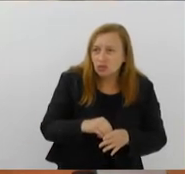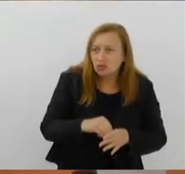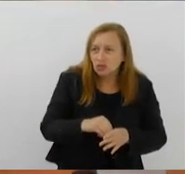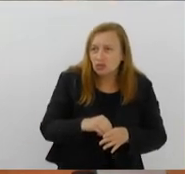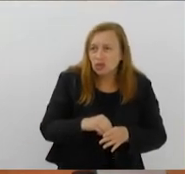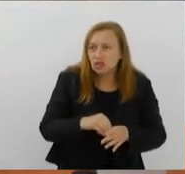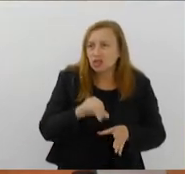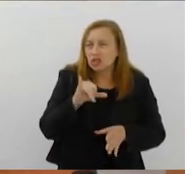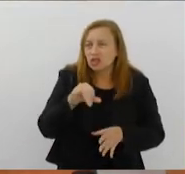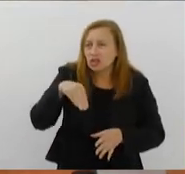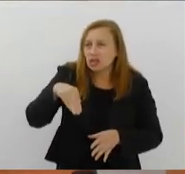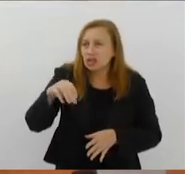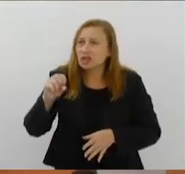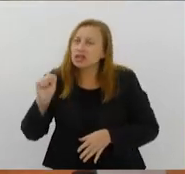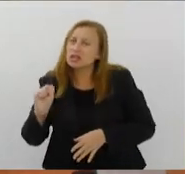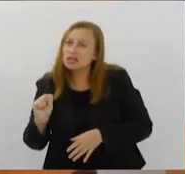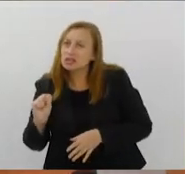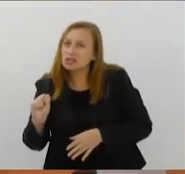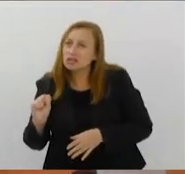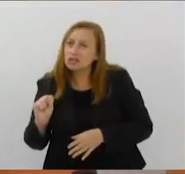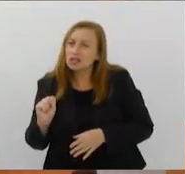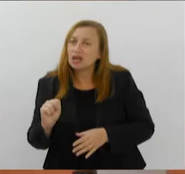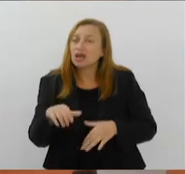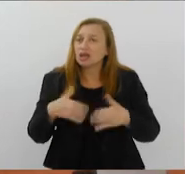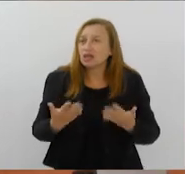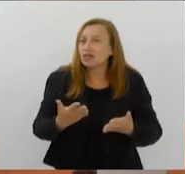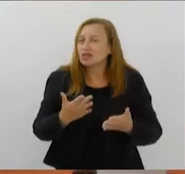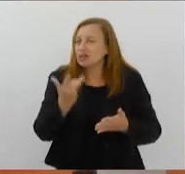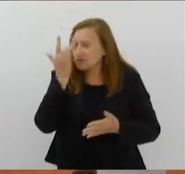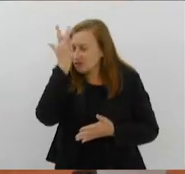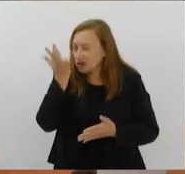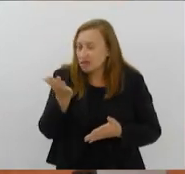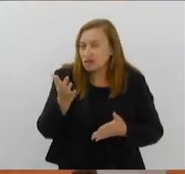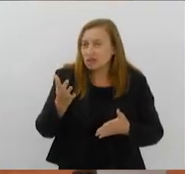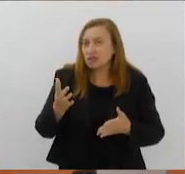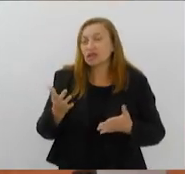essa versatilidade, essa facilidade. Então, esse aspecto de